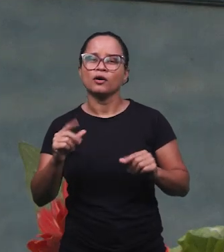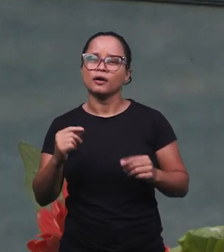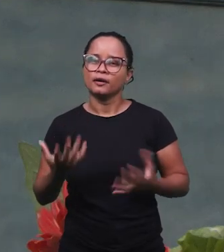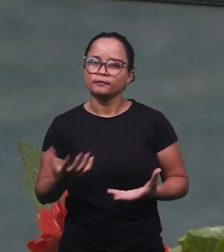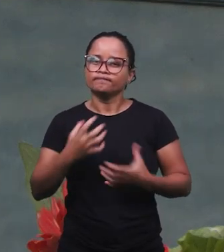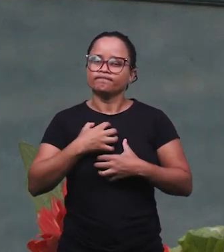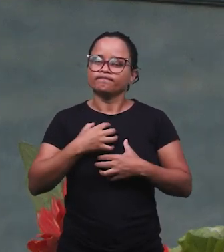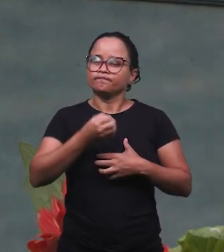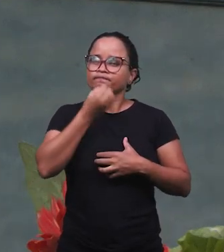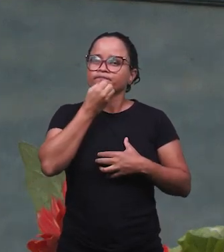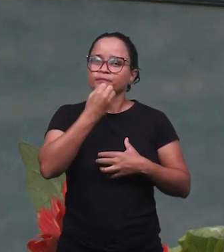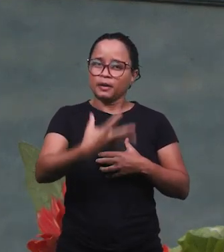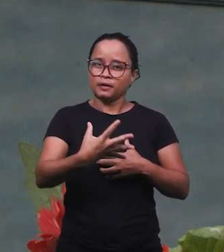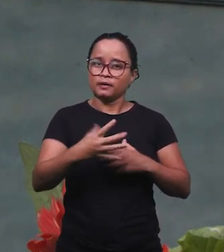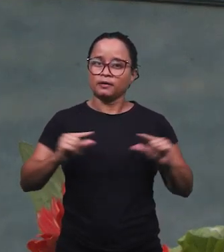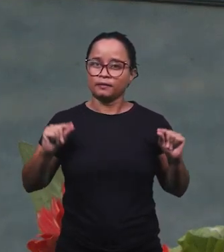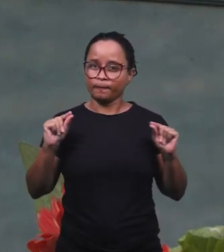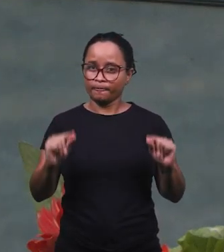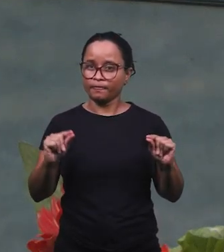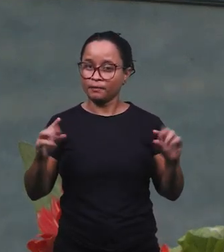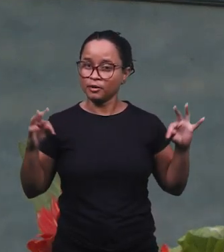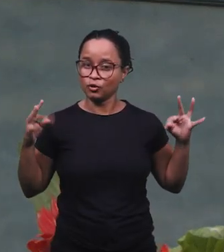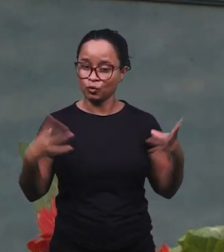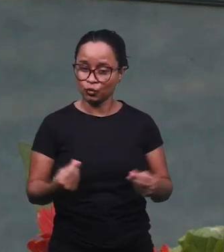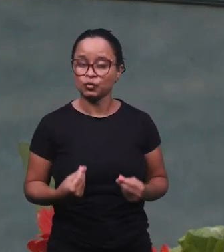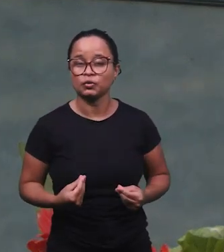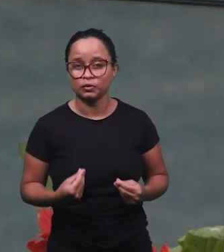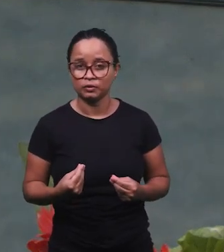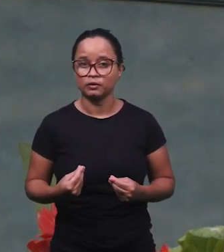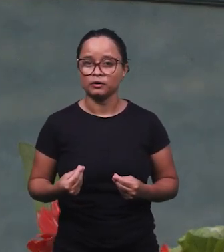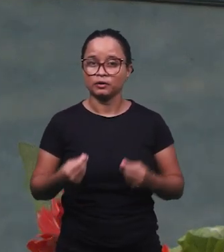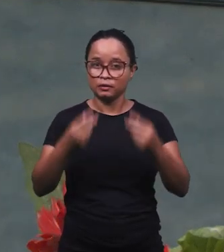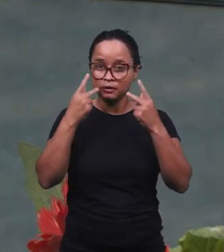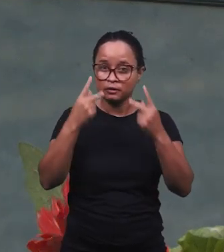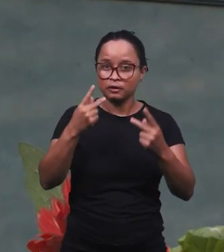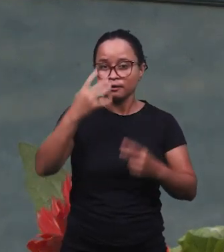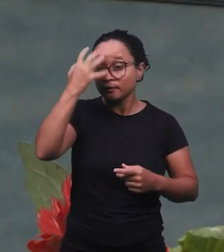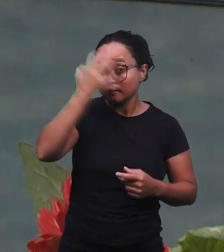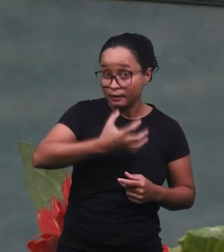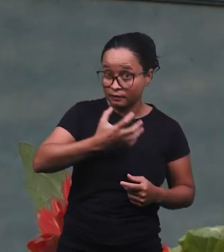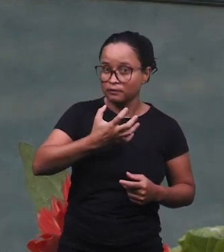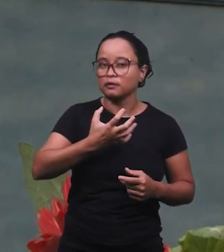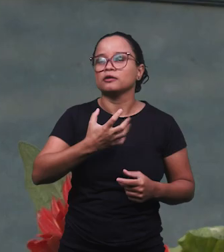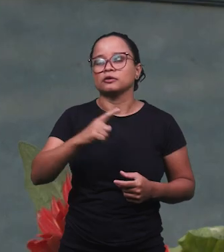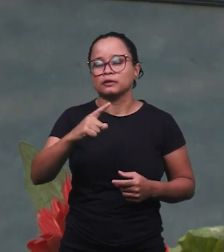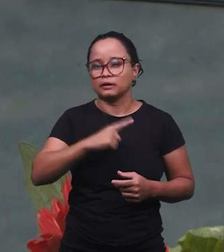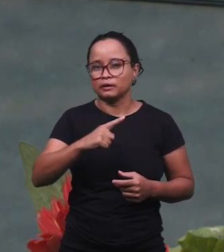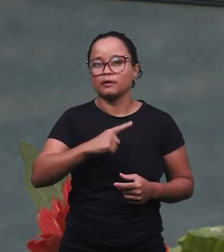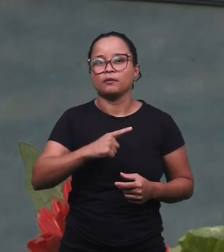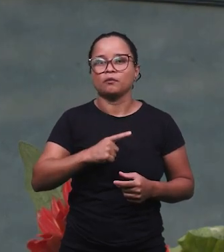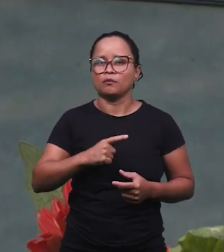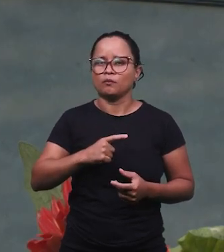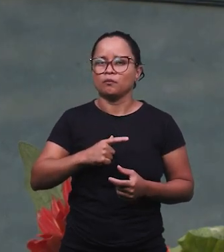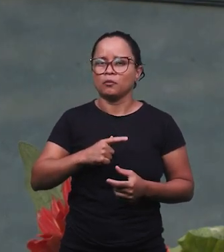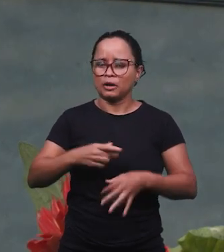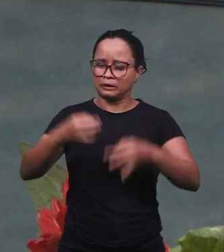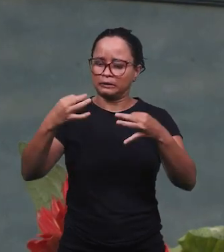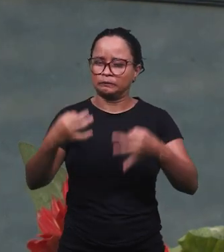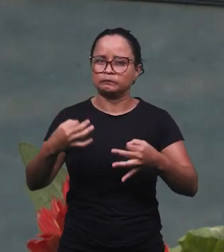atender a necessidade dela, numa mensagem que ao mesmo tempo é séria, porque ela é